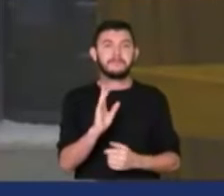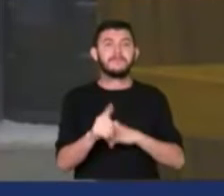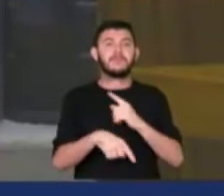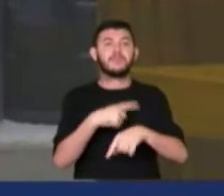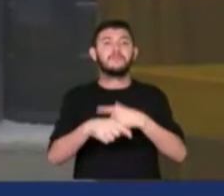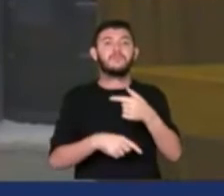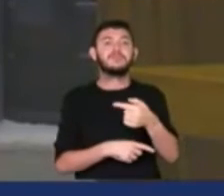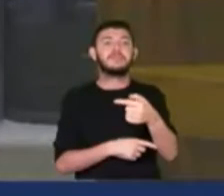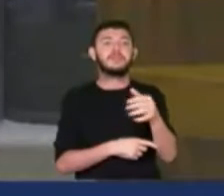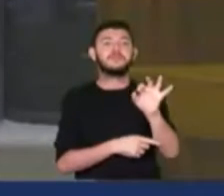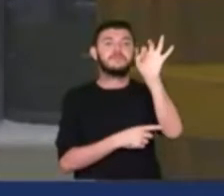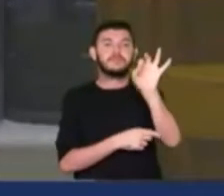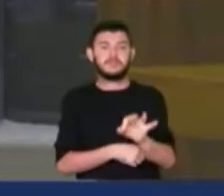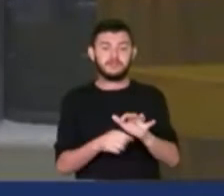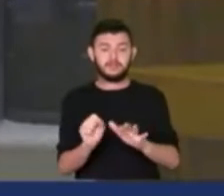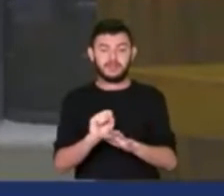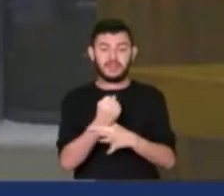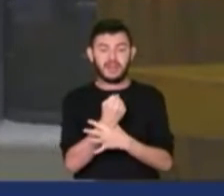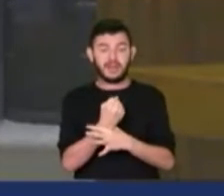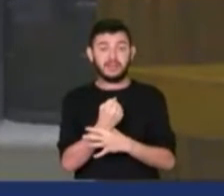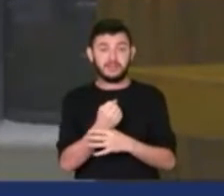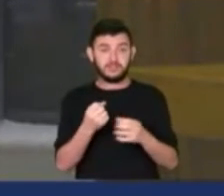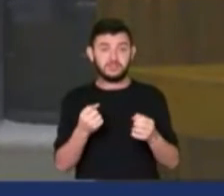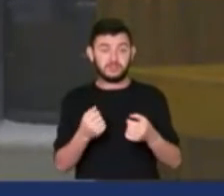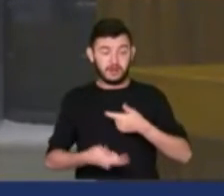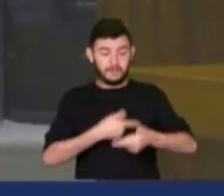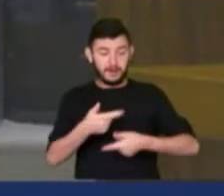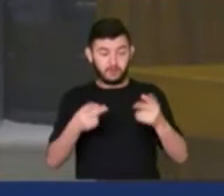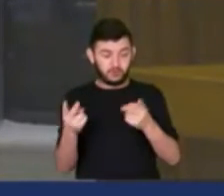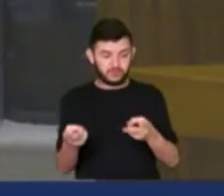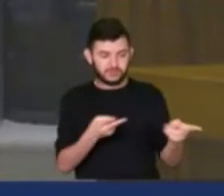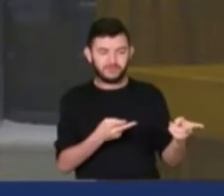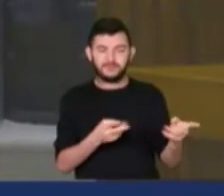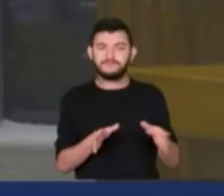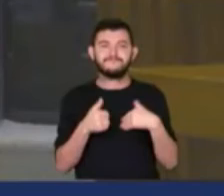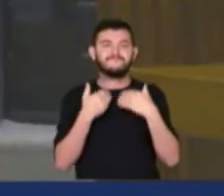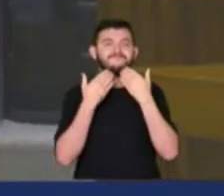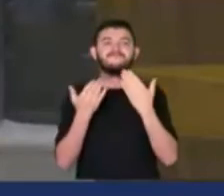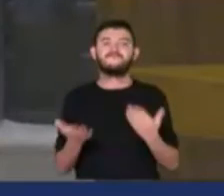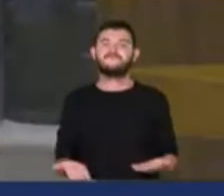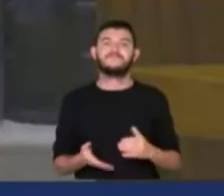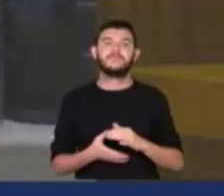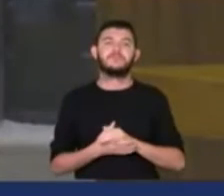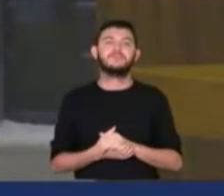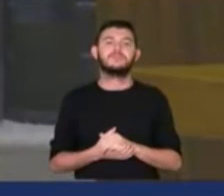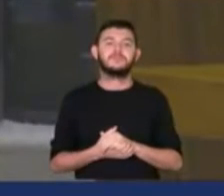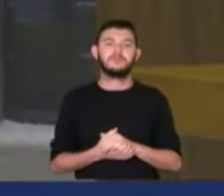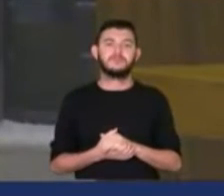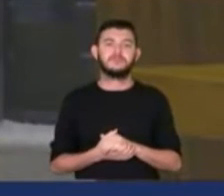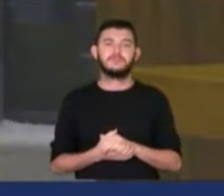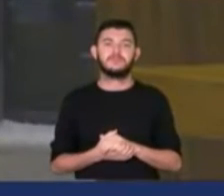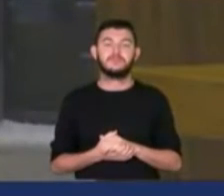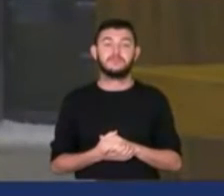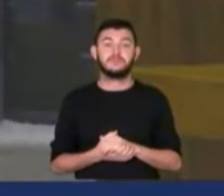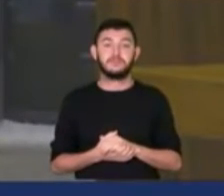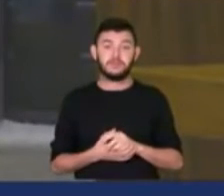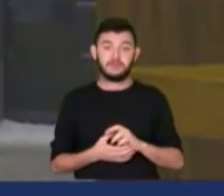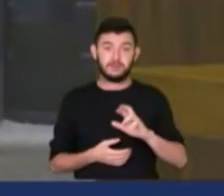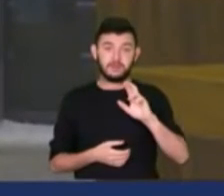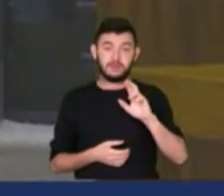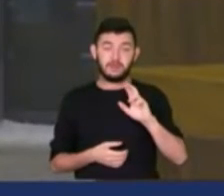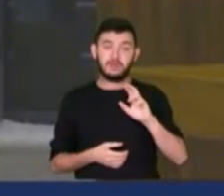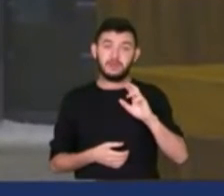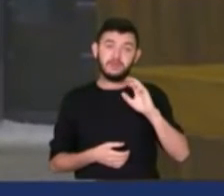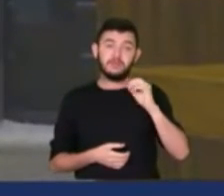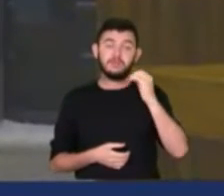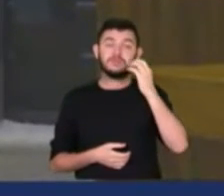ainda não garante a continuidade das atividades das instituições federais de ensino. E o senhor Lira e o senhor